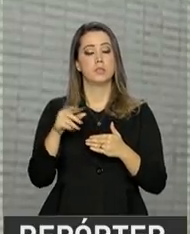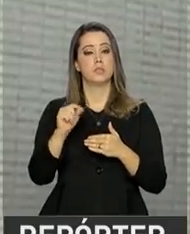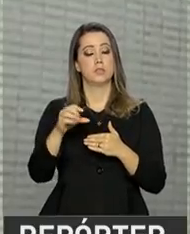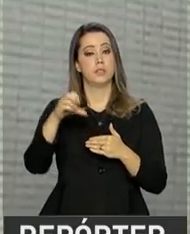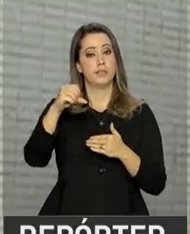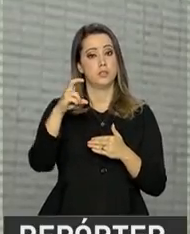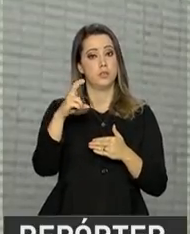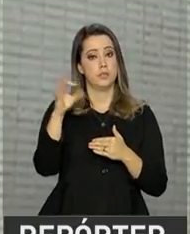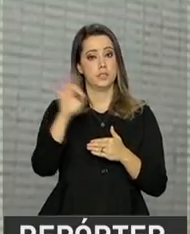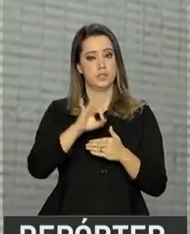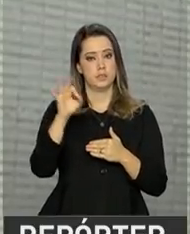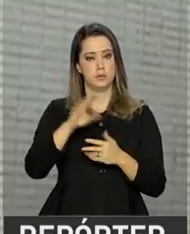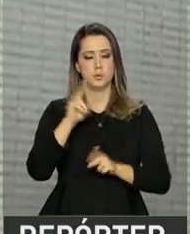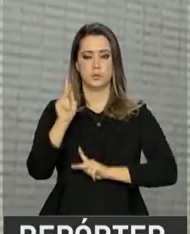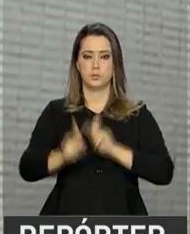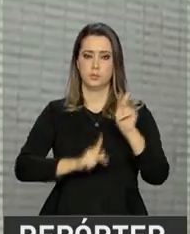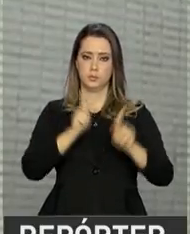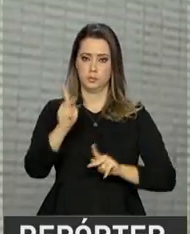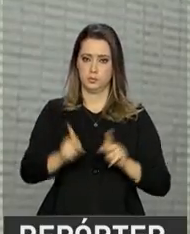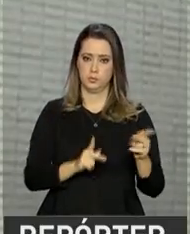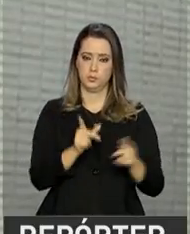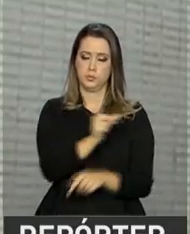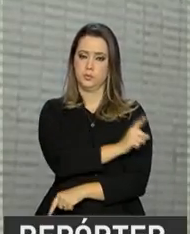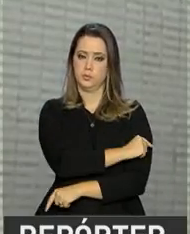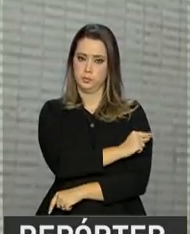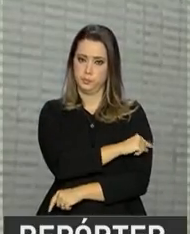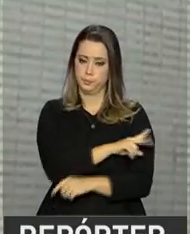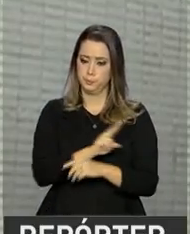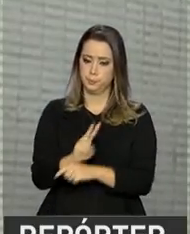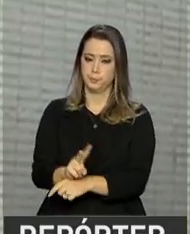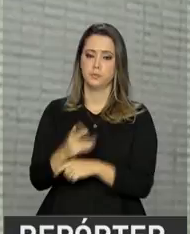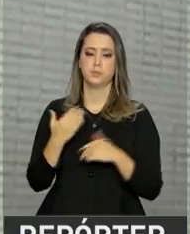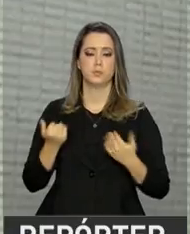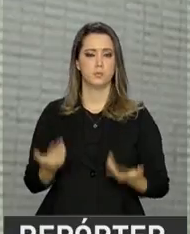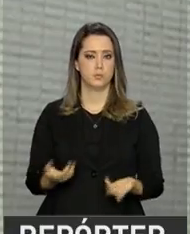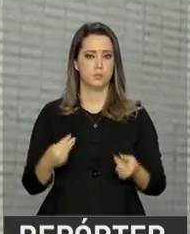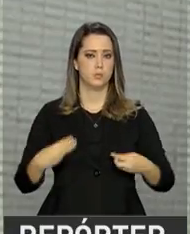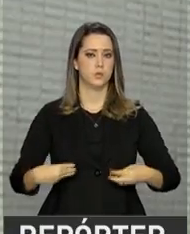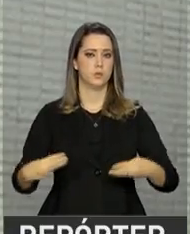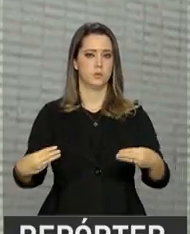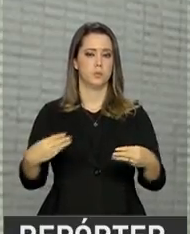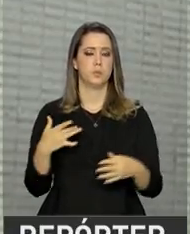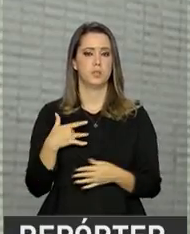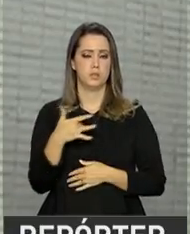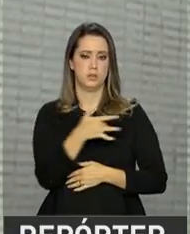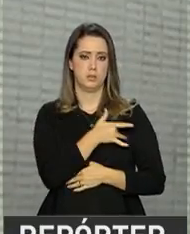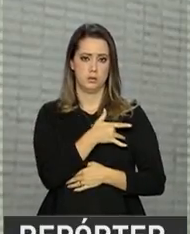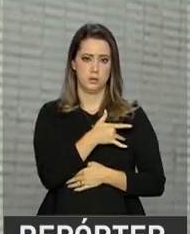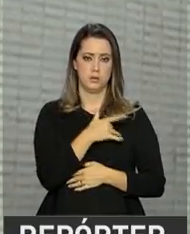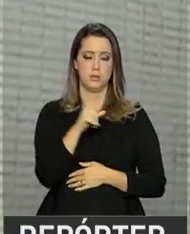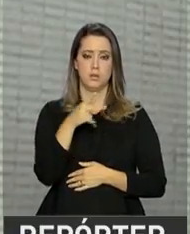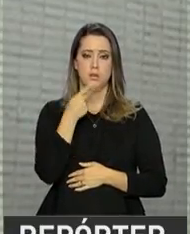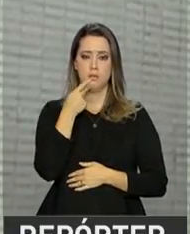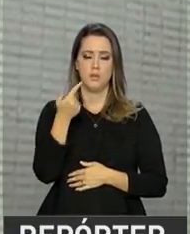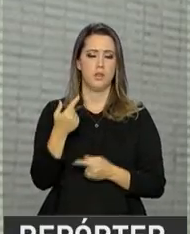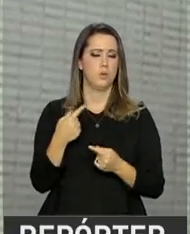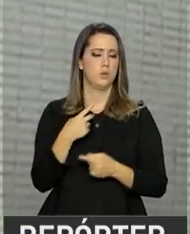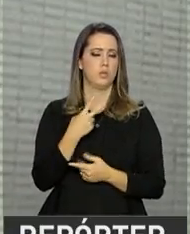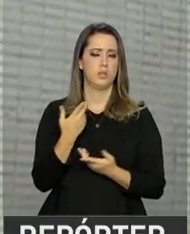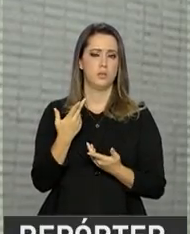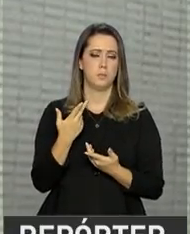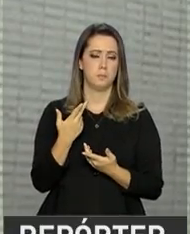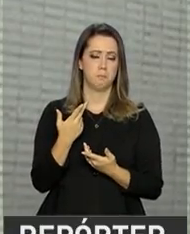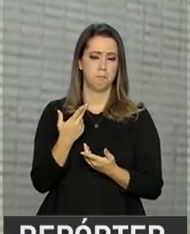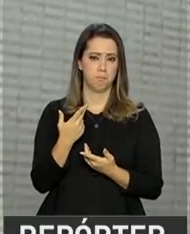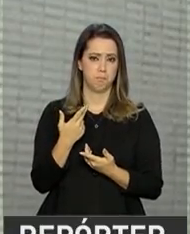95% do público alvo seja imunizado o ministro da saúde ricardo barros descartou a possibilidade